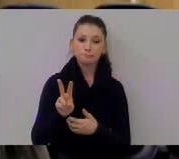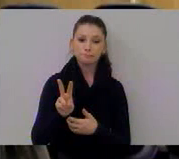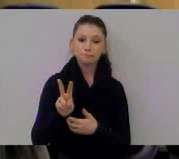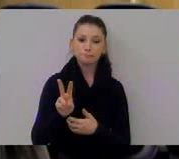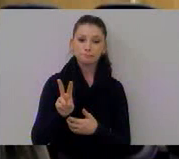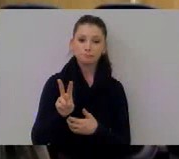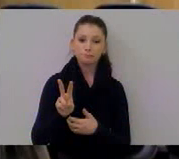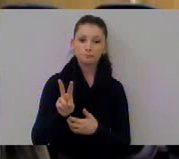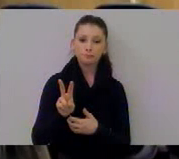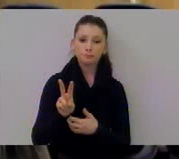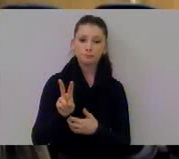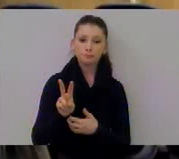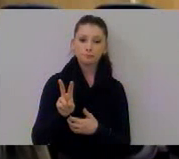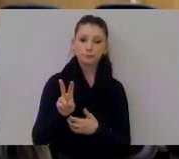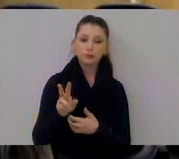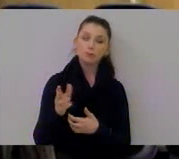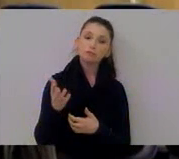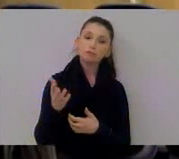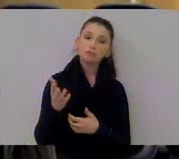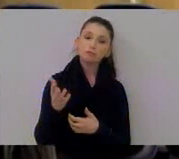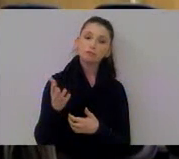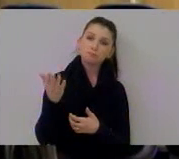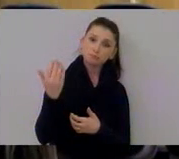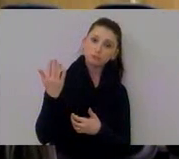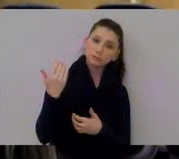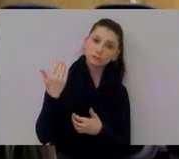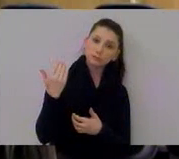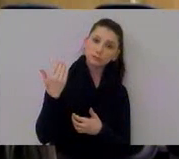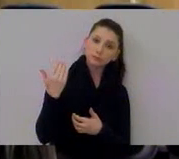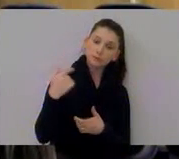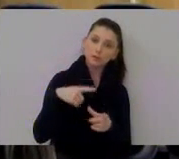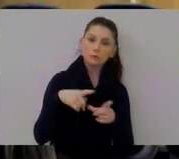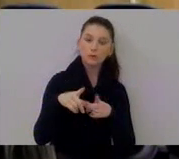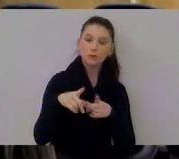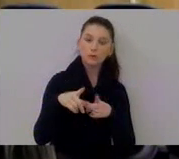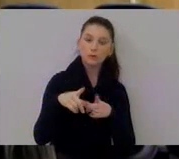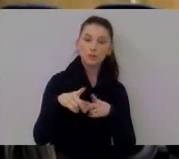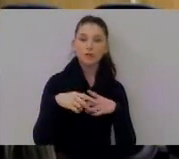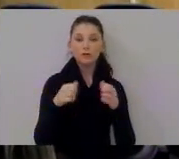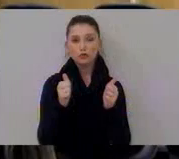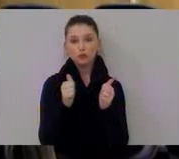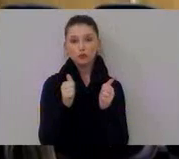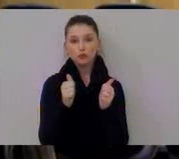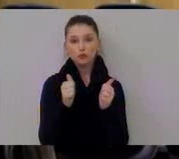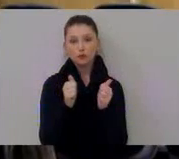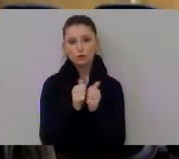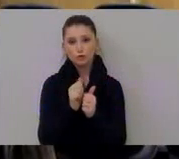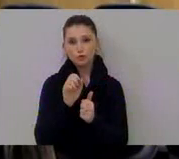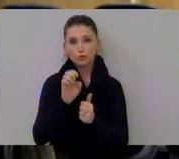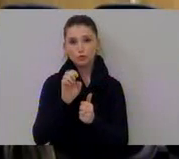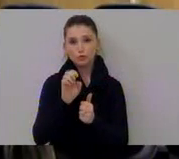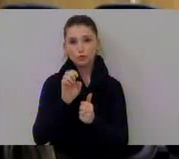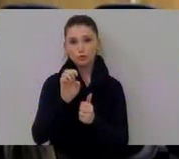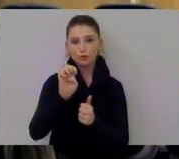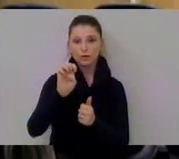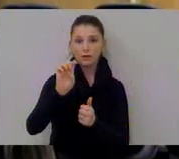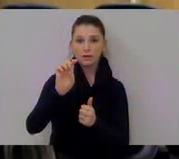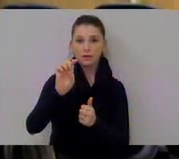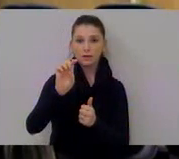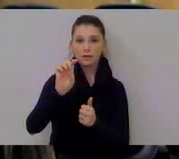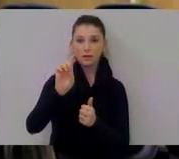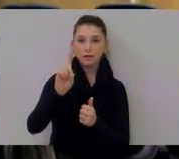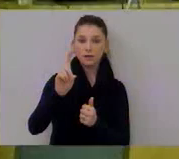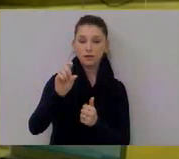ex-parceiro de trabalho, Edson Aurélio. Em nome desses, gostaria de